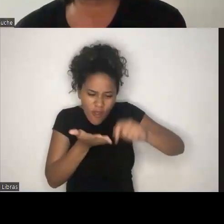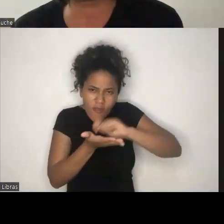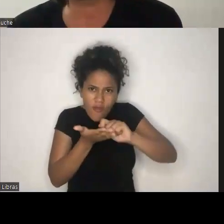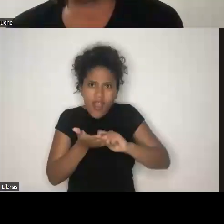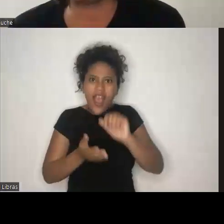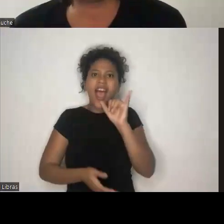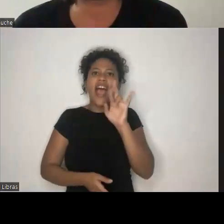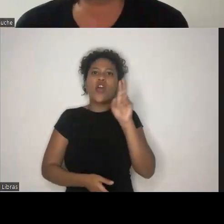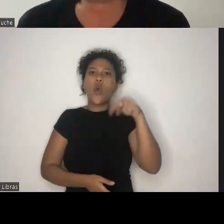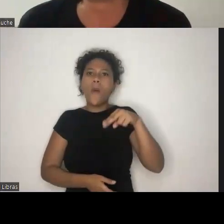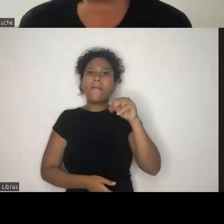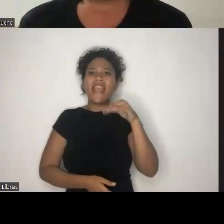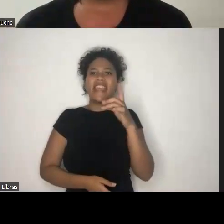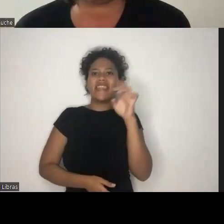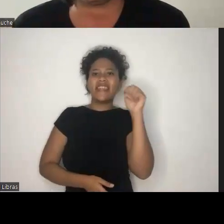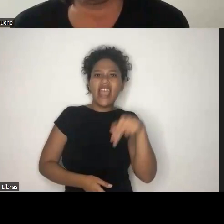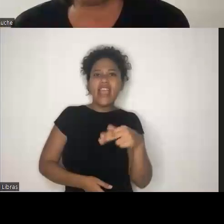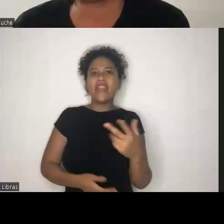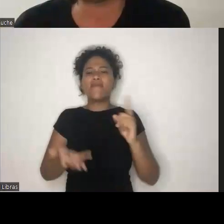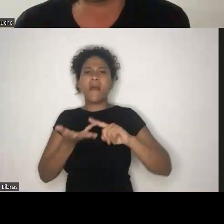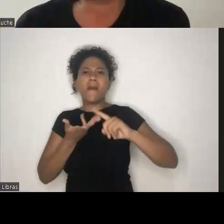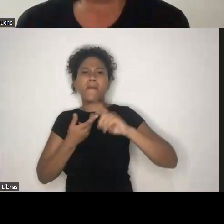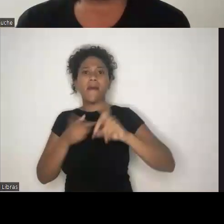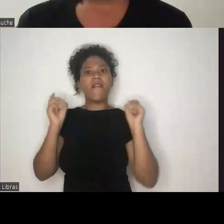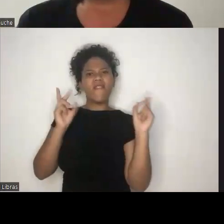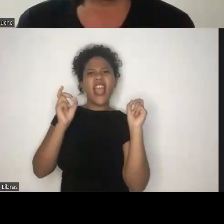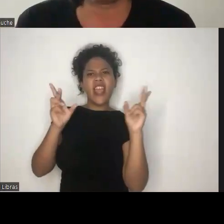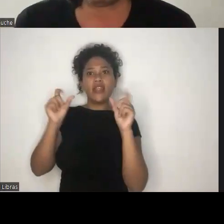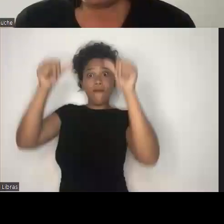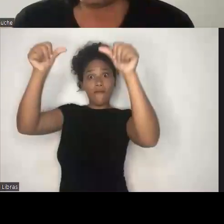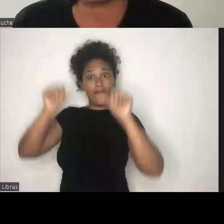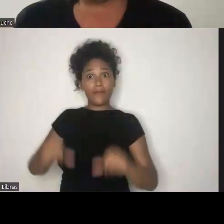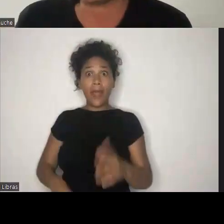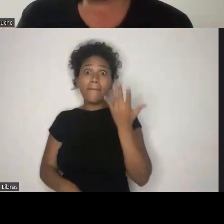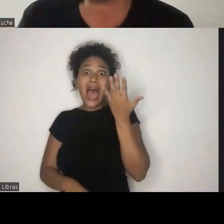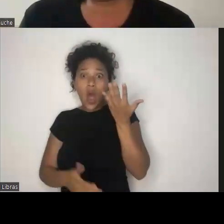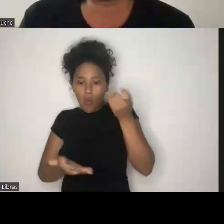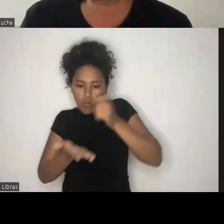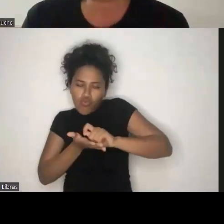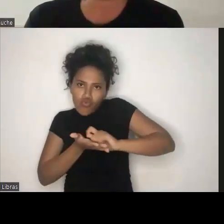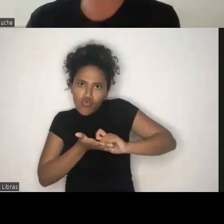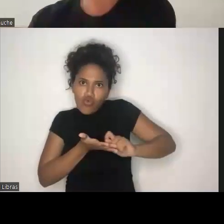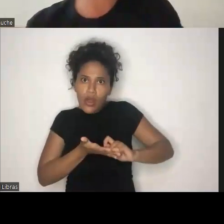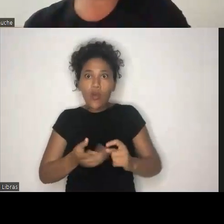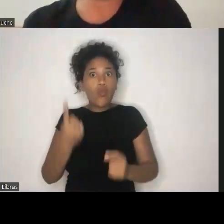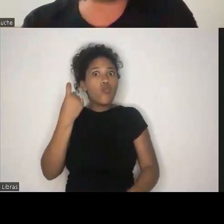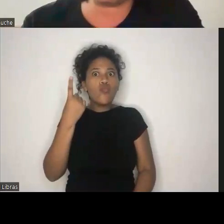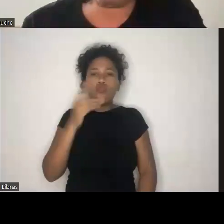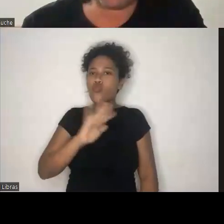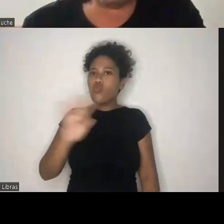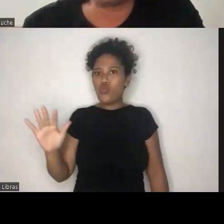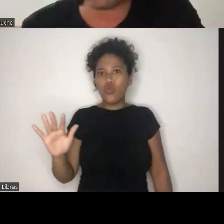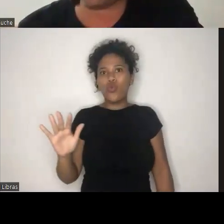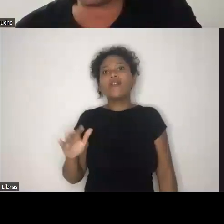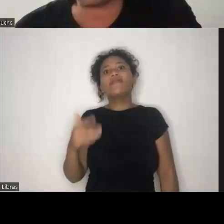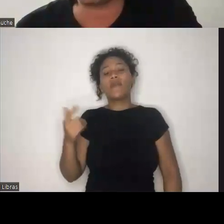Maiden do Rolling Stones do Black Sabbat para vender pôster feitos à mão era tiragem única então foi o meu primeiro